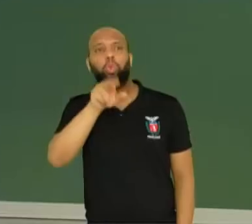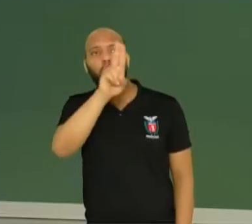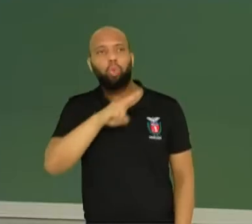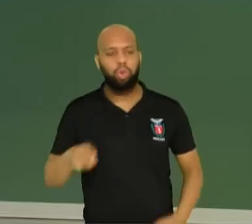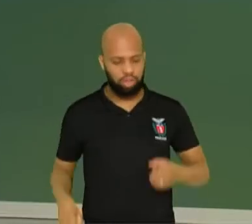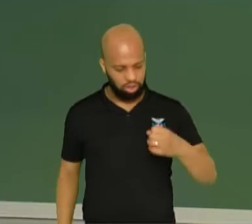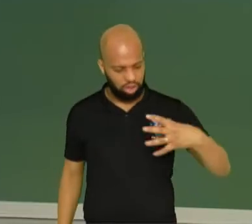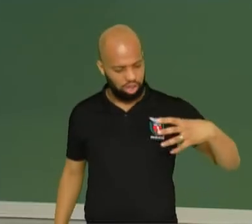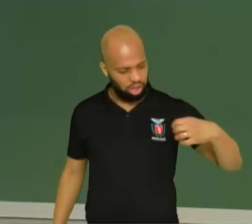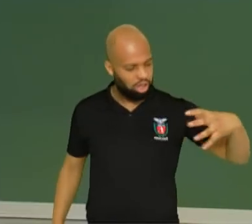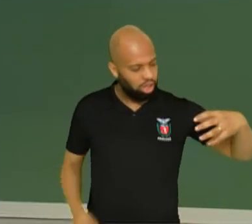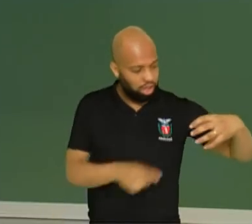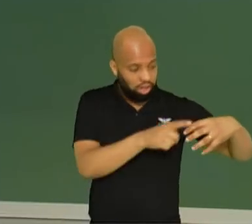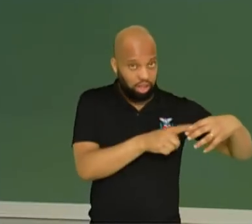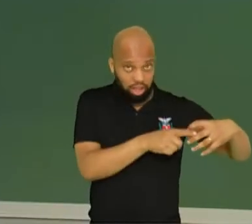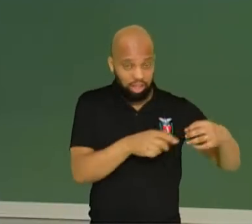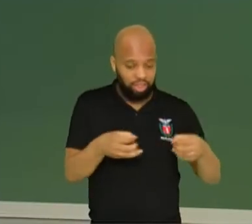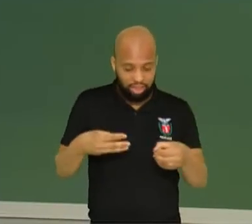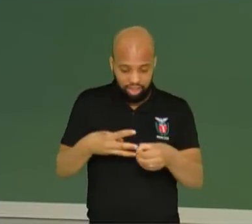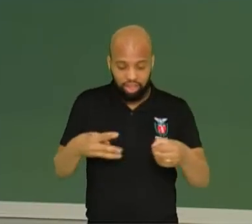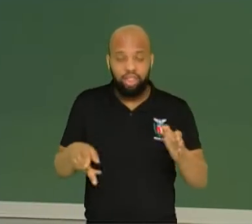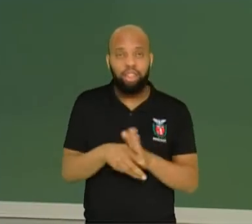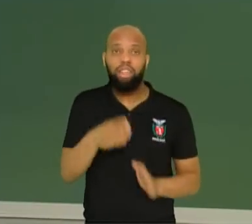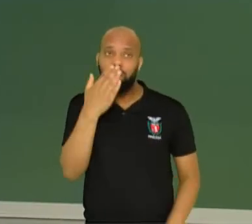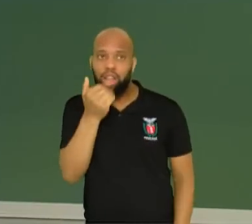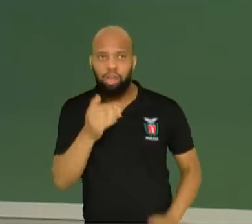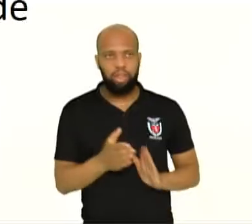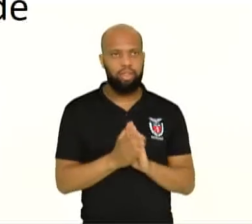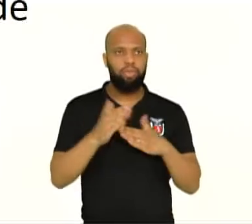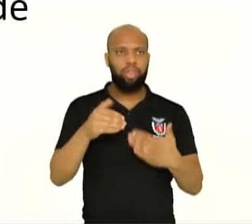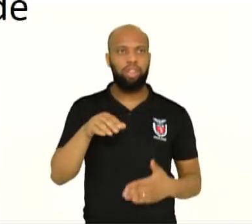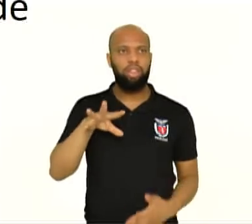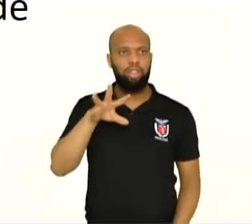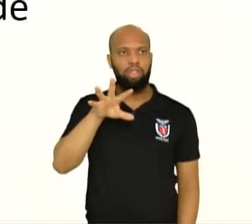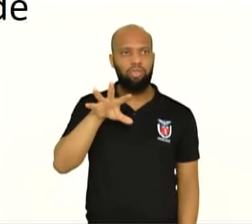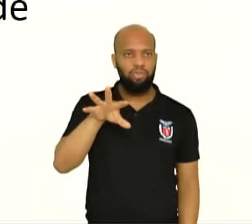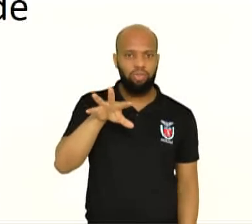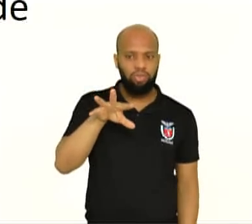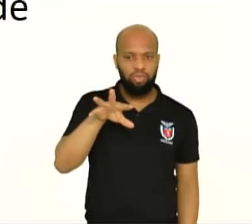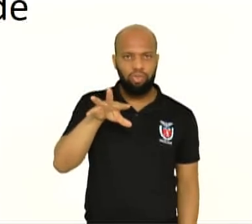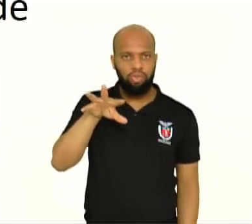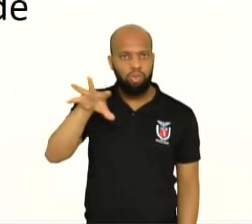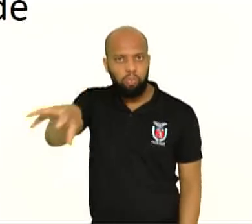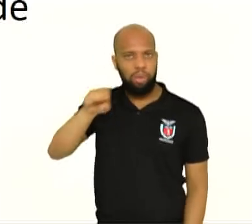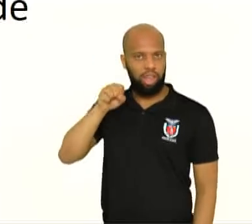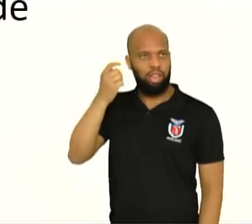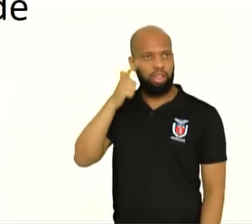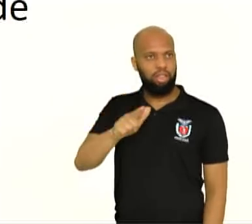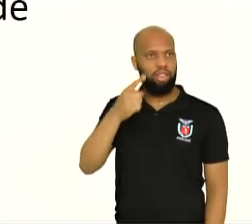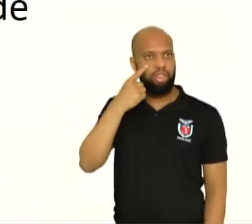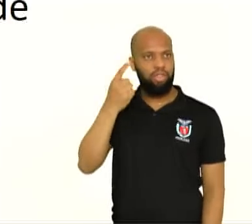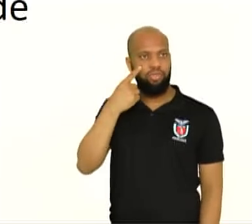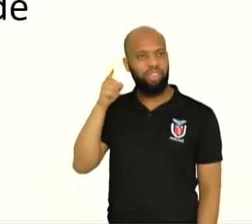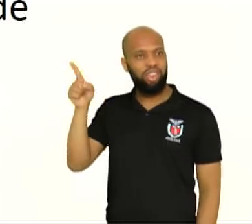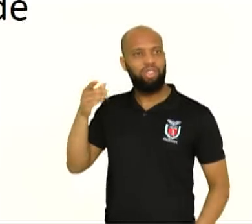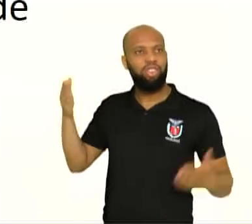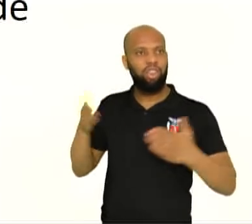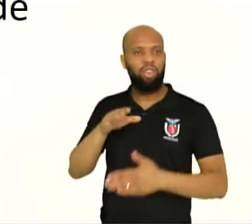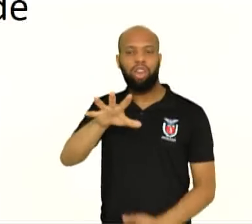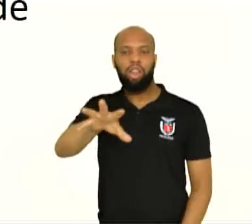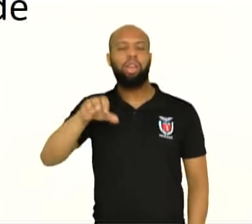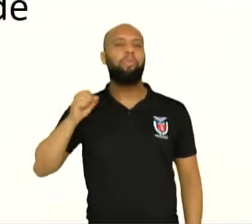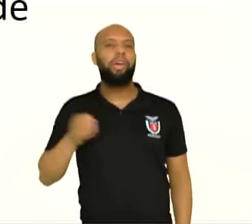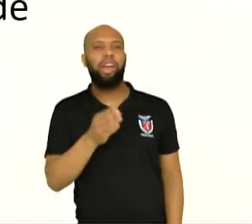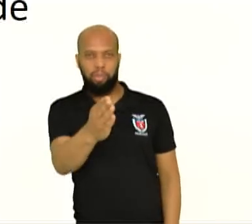tentáculo e esse tipo de célula para alimentação. Então ela vai capturar o animalzinho, ali a gente tem um gif da água-viva capturando um peixe, olha que